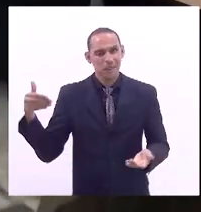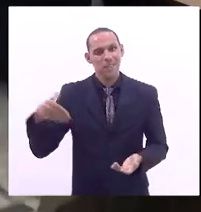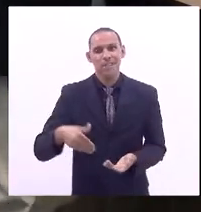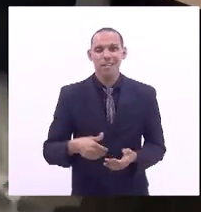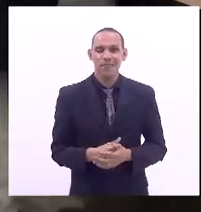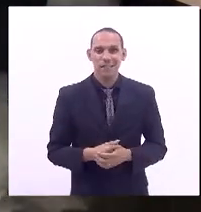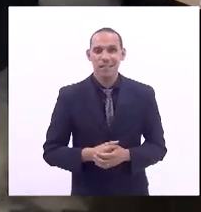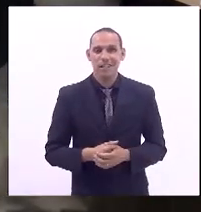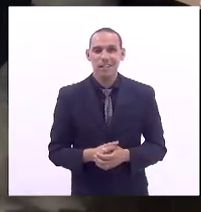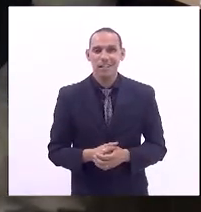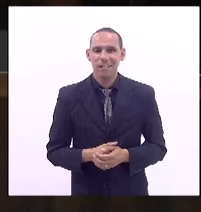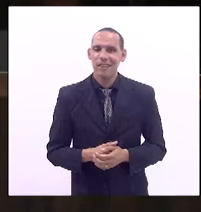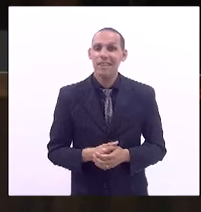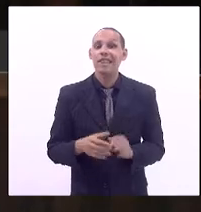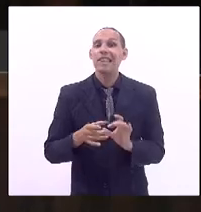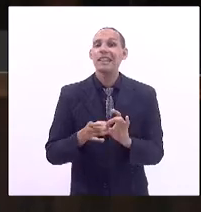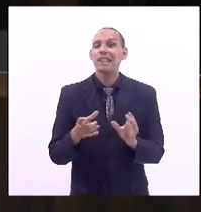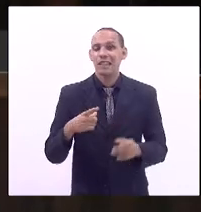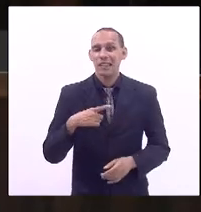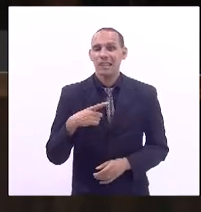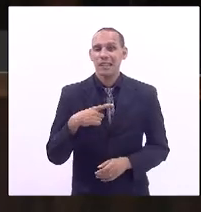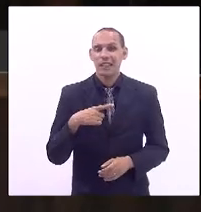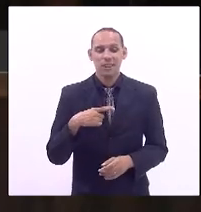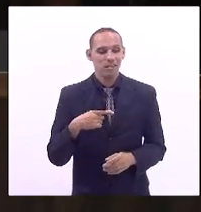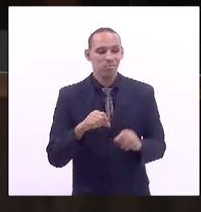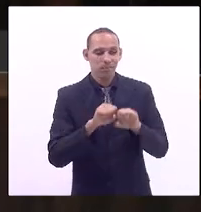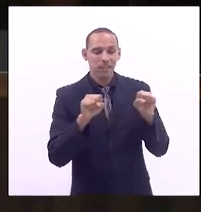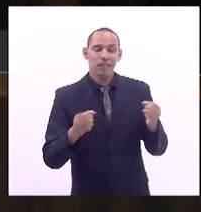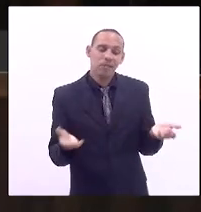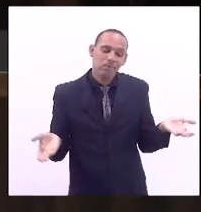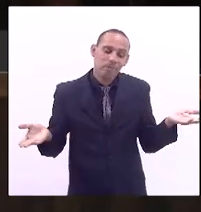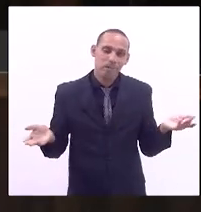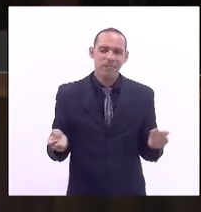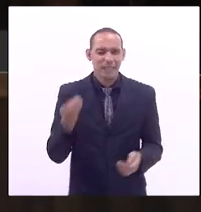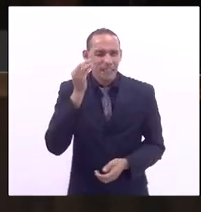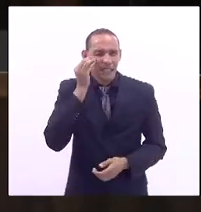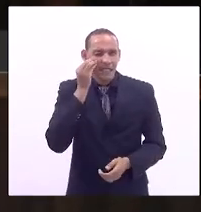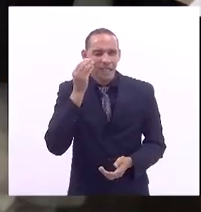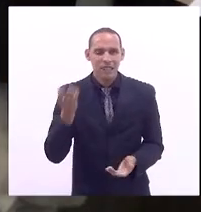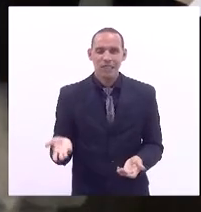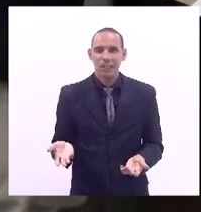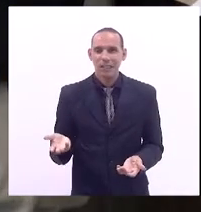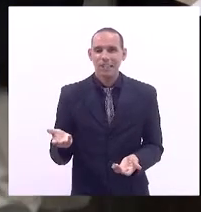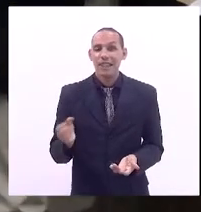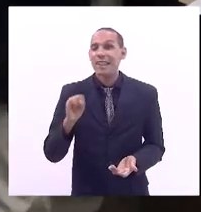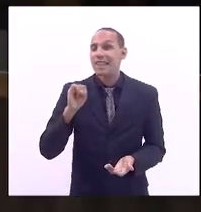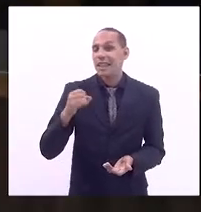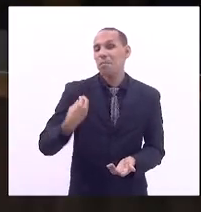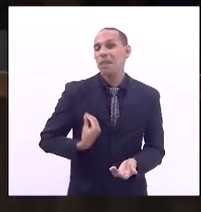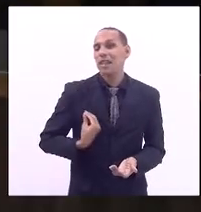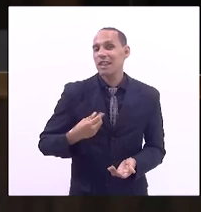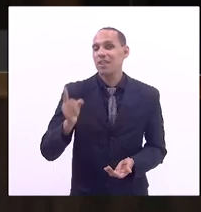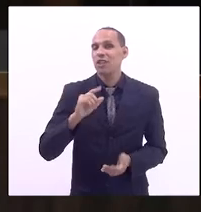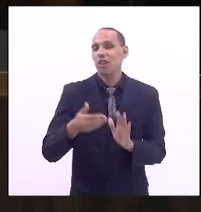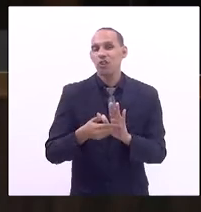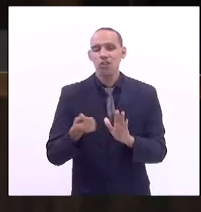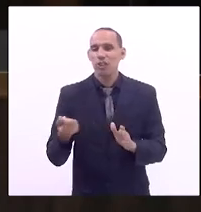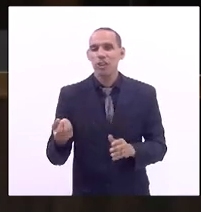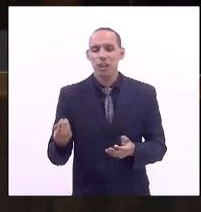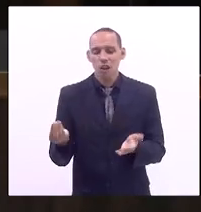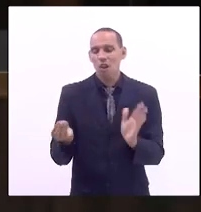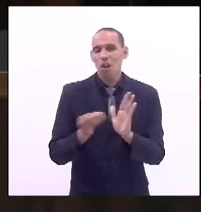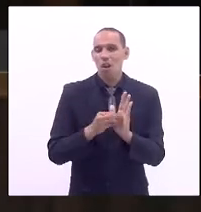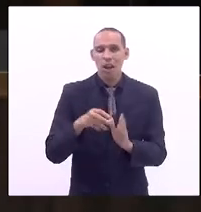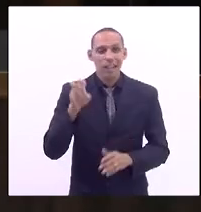elimina ele tá de licença aqui no sistema Vamos tentar fazer se ele não tiver amanhã a gente retira e põe